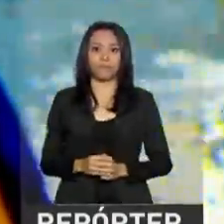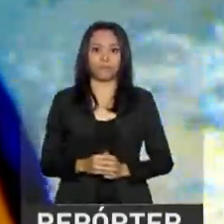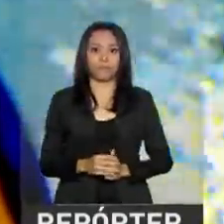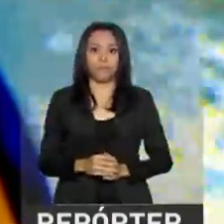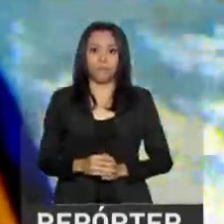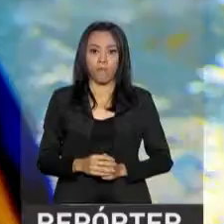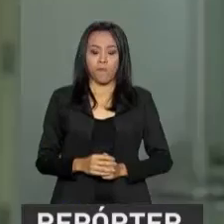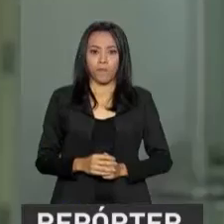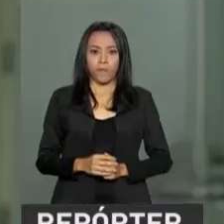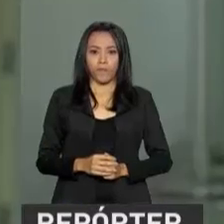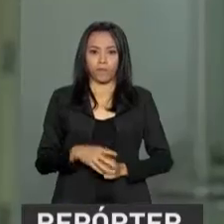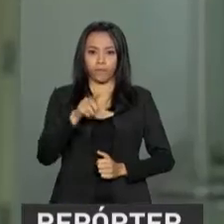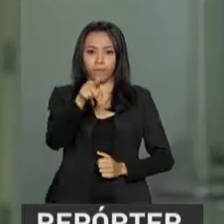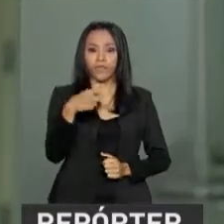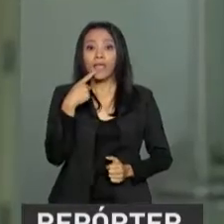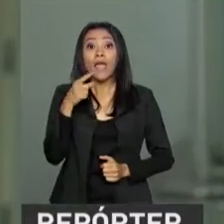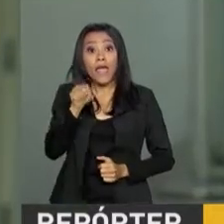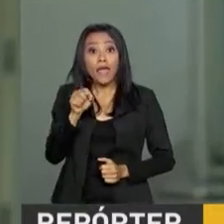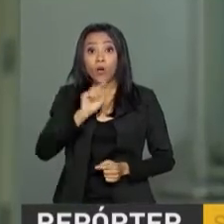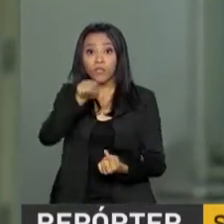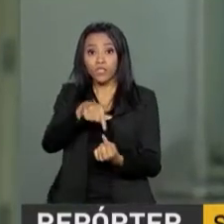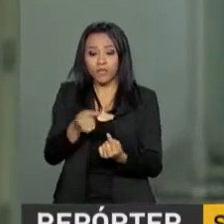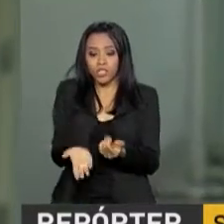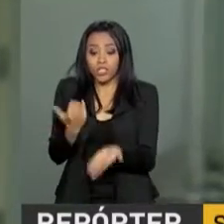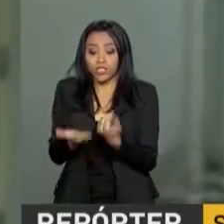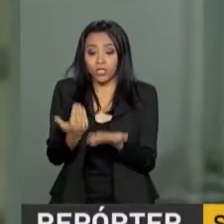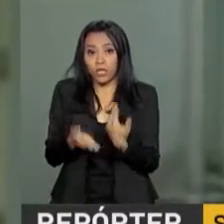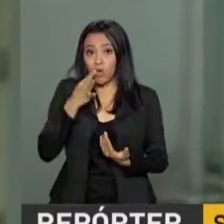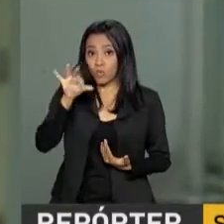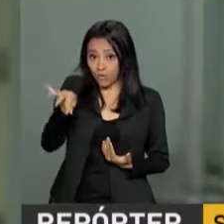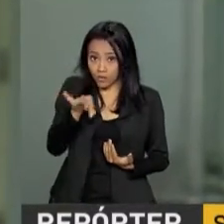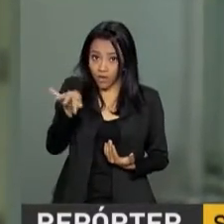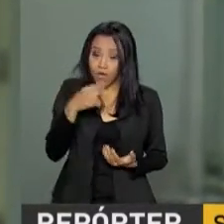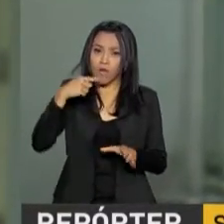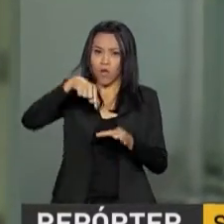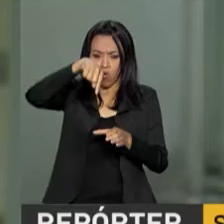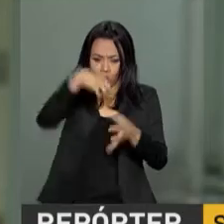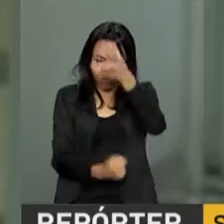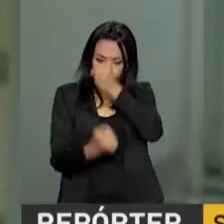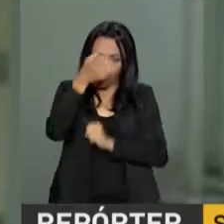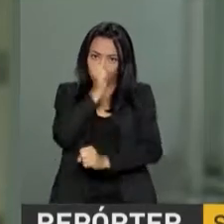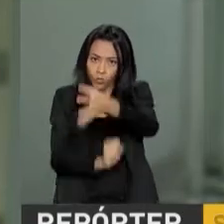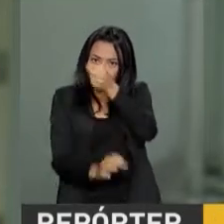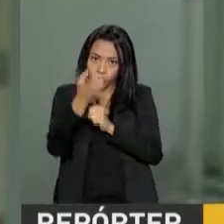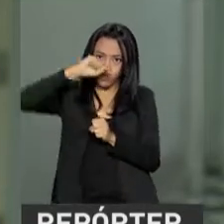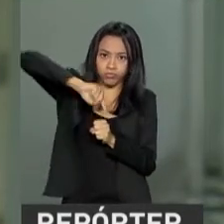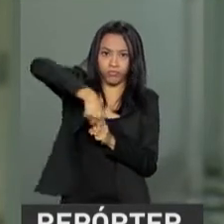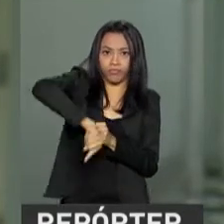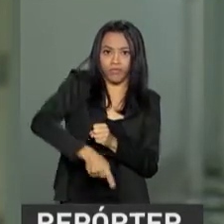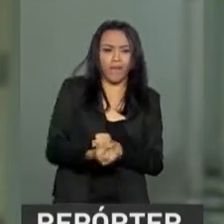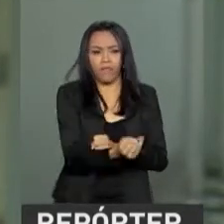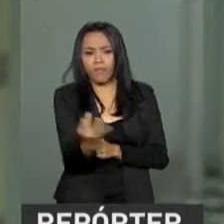ele visa descentralizar as águas dos poços profundos da região semi-árida muito